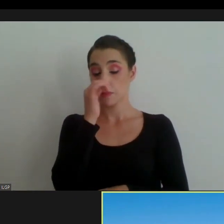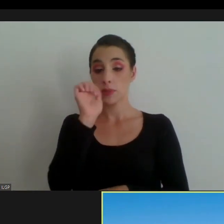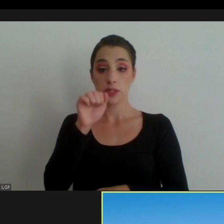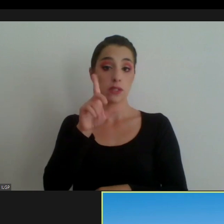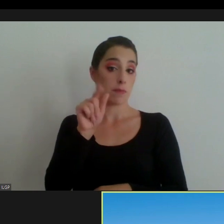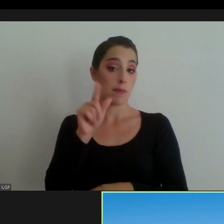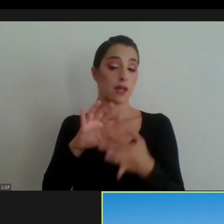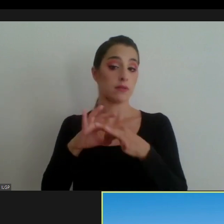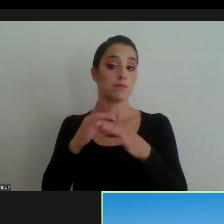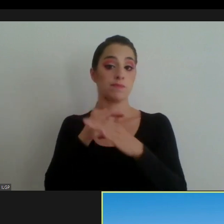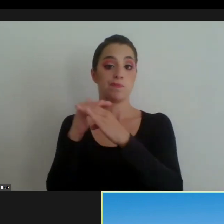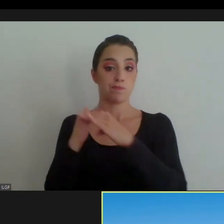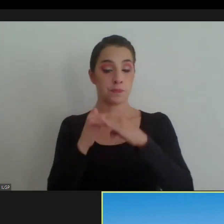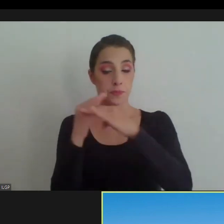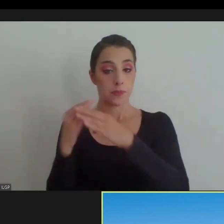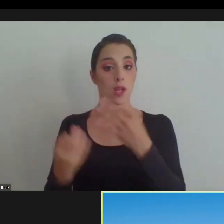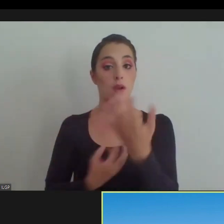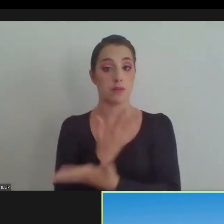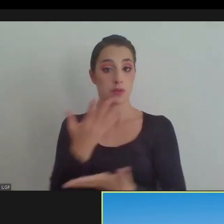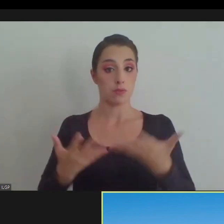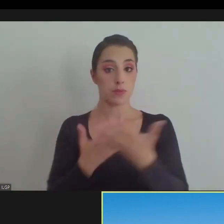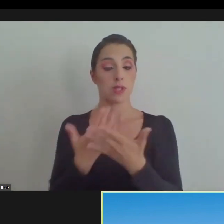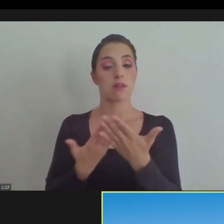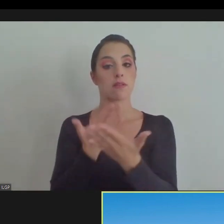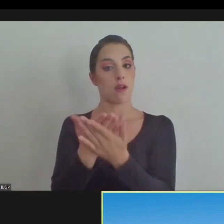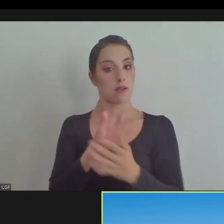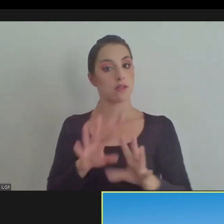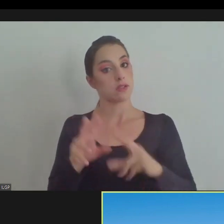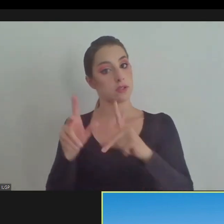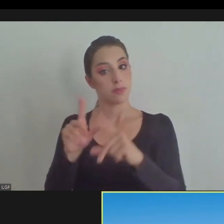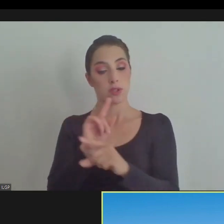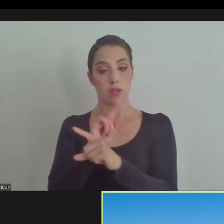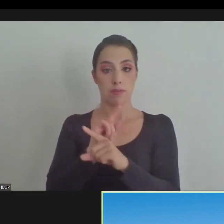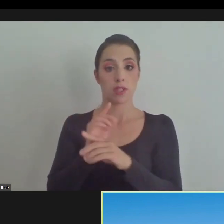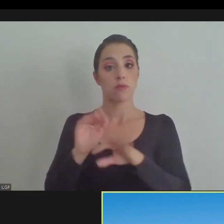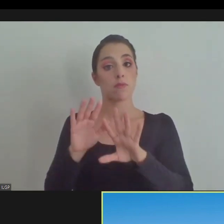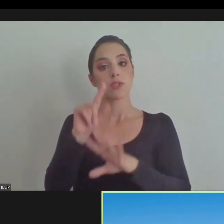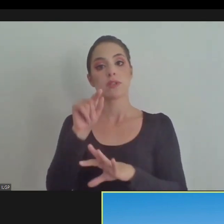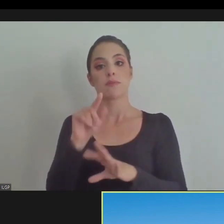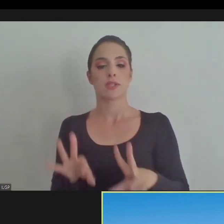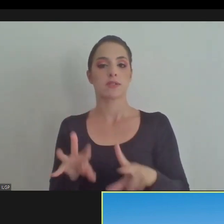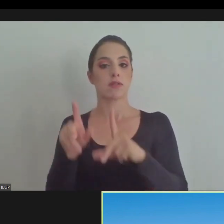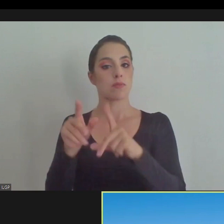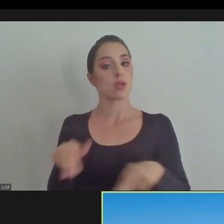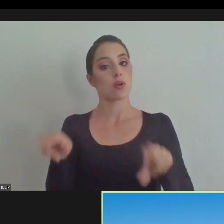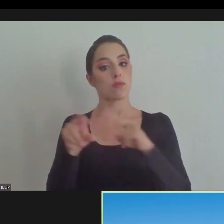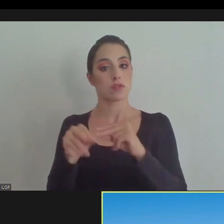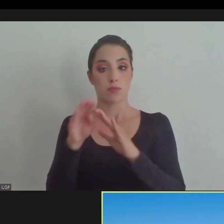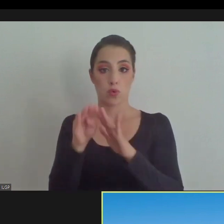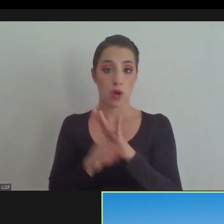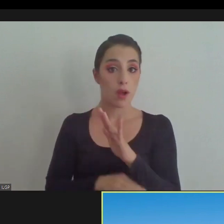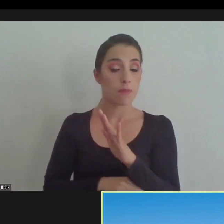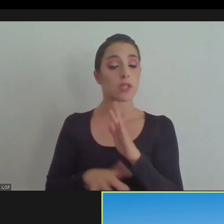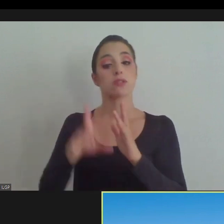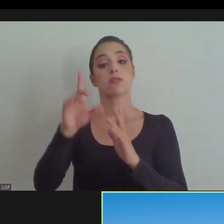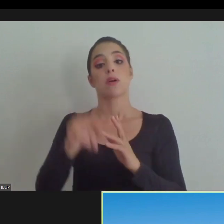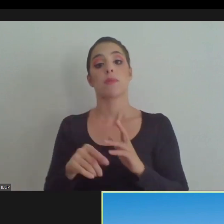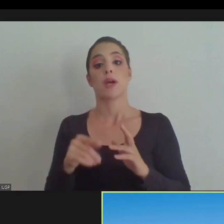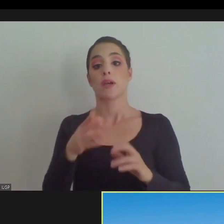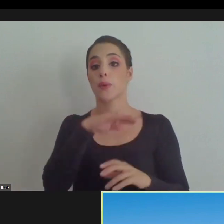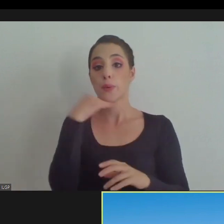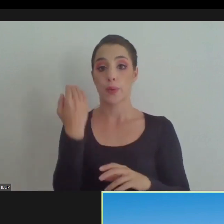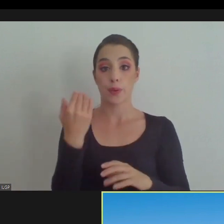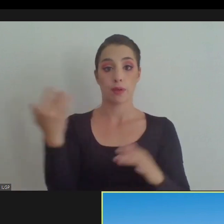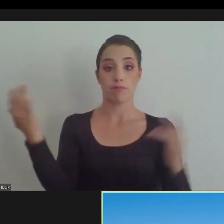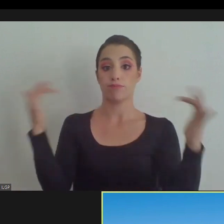sustentabilidade económica, que permitiu crescer, permitiu desenvolver novos programas, permitiu atrair talentos que